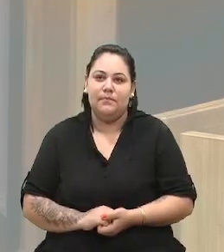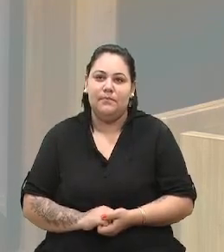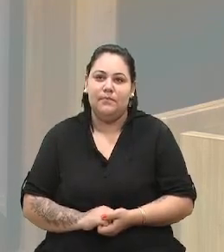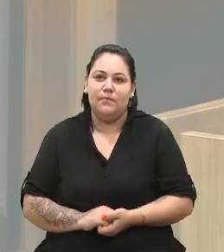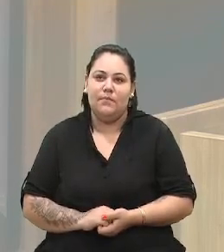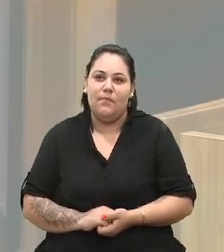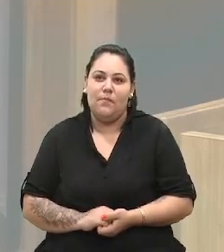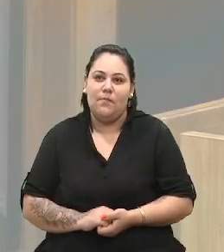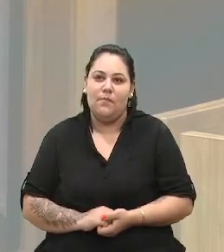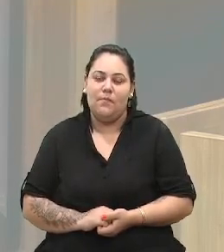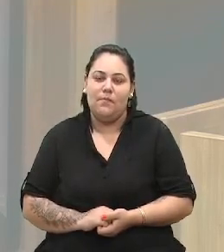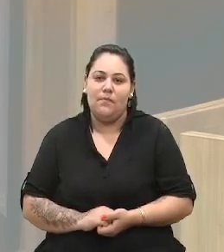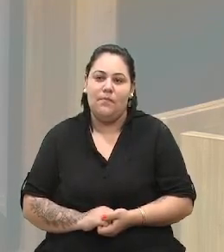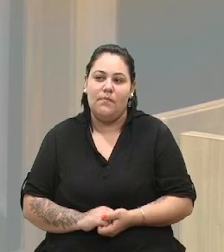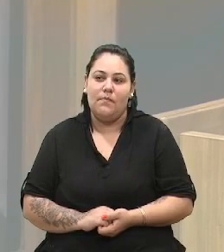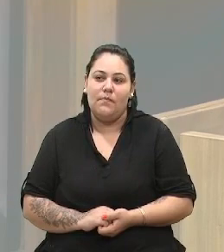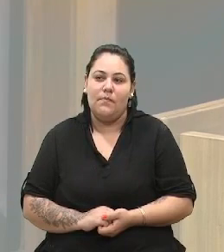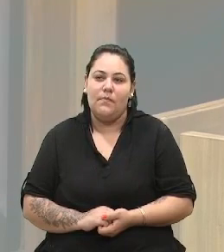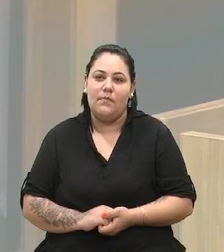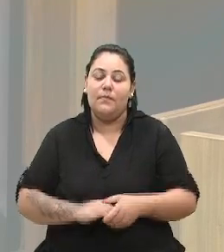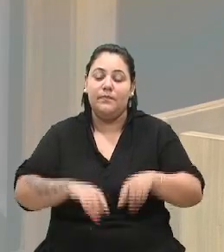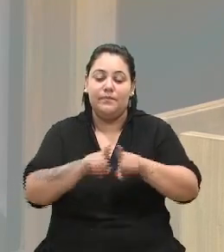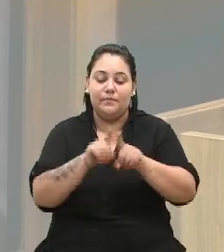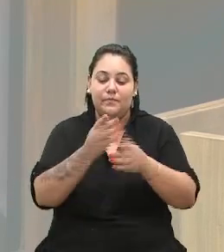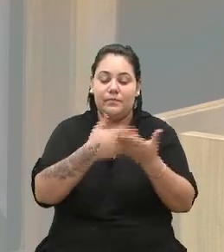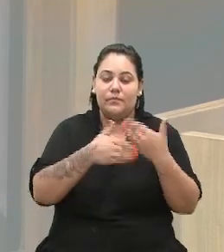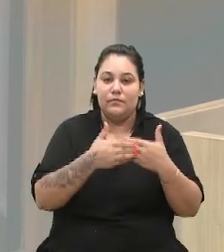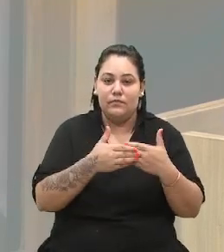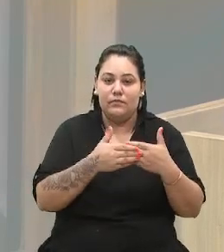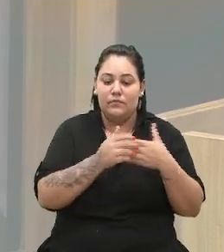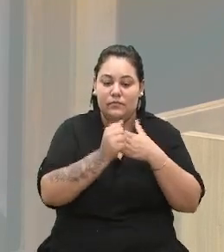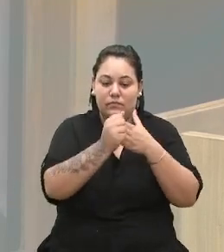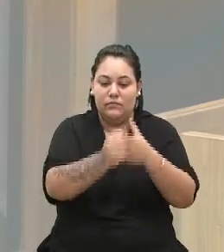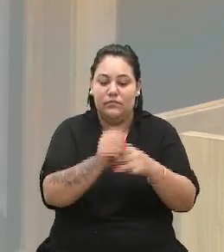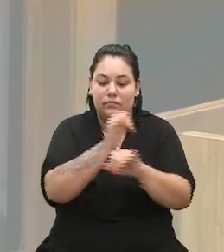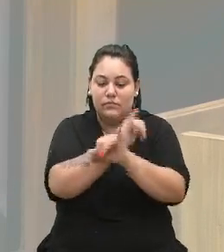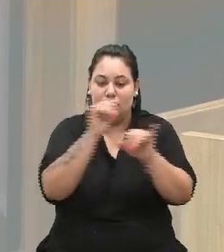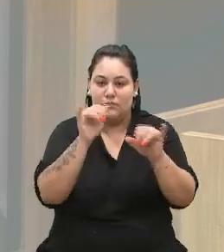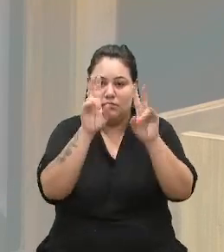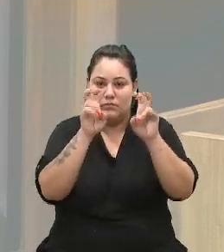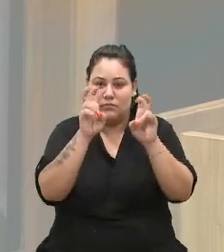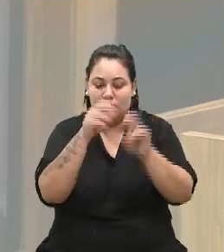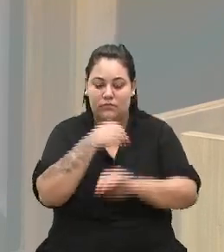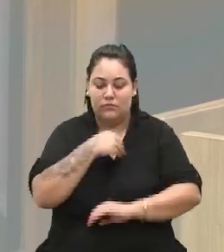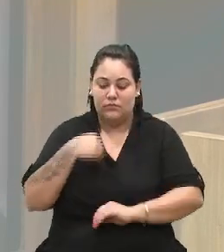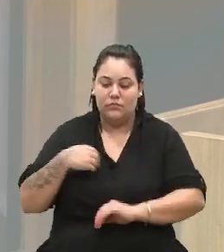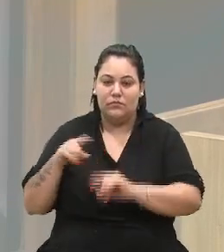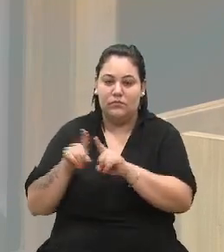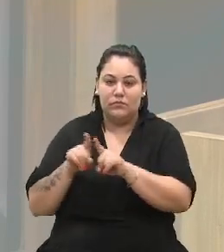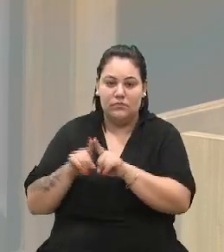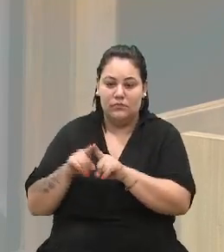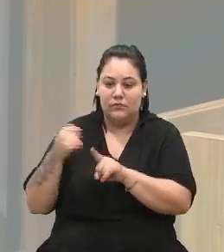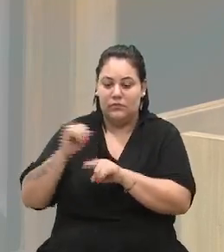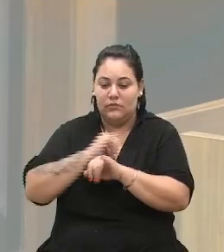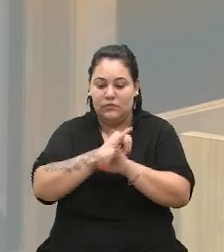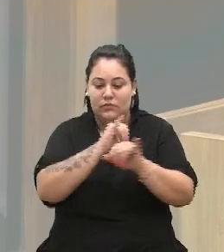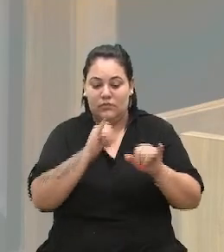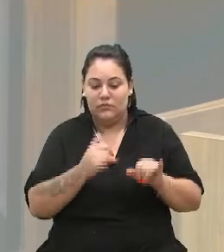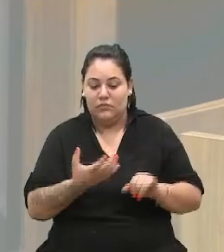E também nós fizemos todo o acompanhamento, divulgação de assuntos médicos, se está sendo divulgado de forma